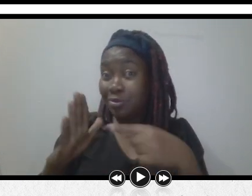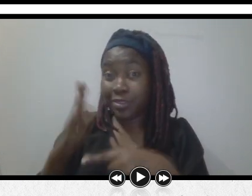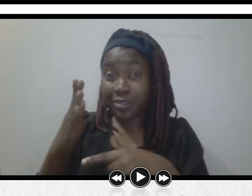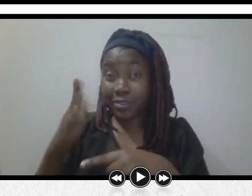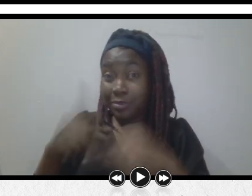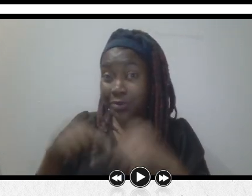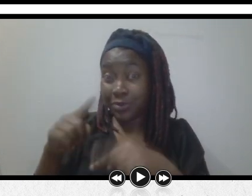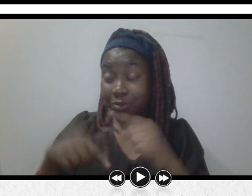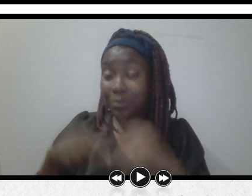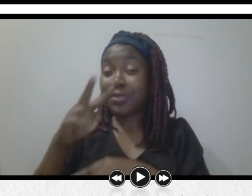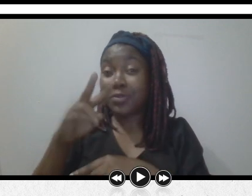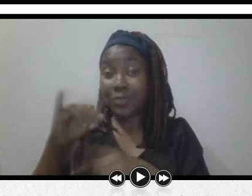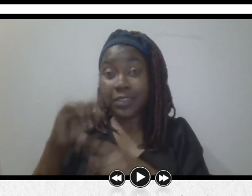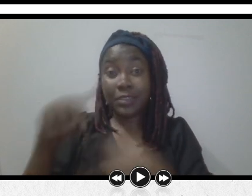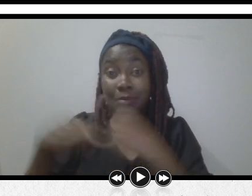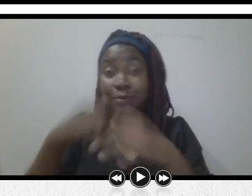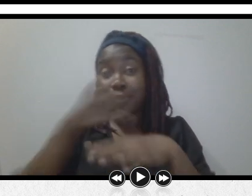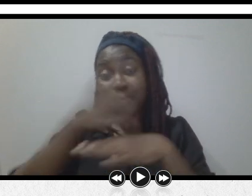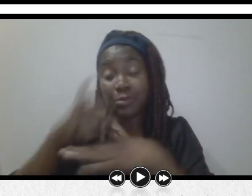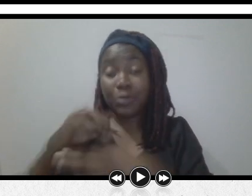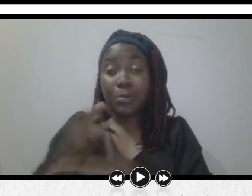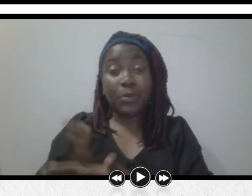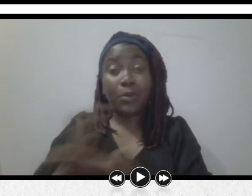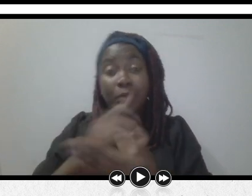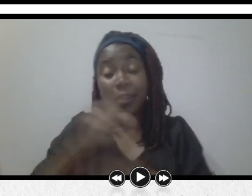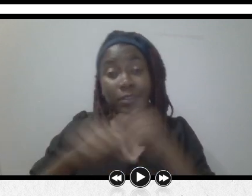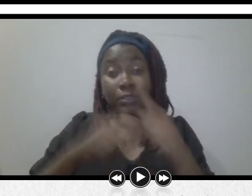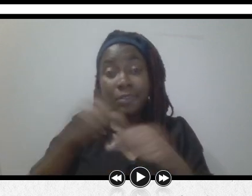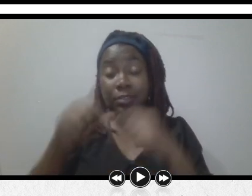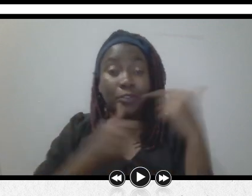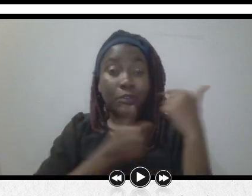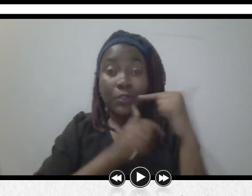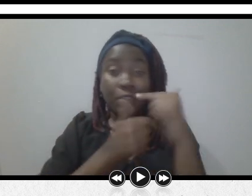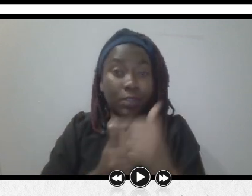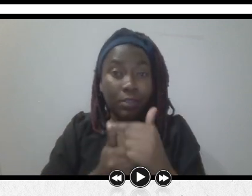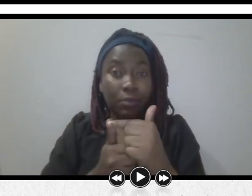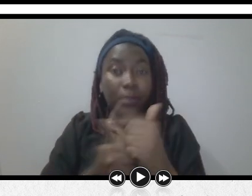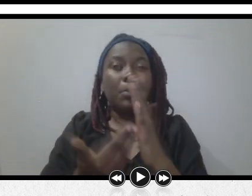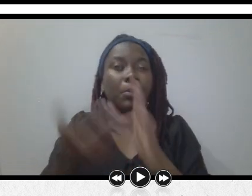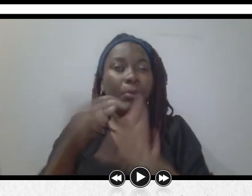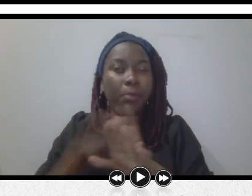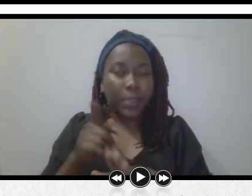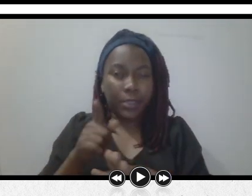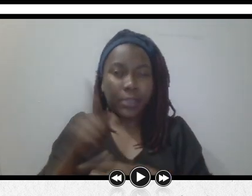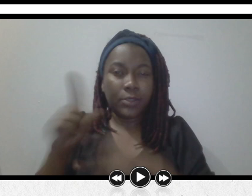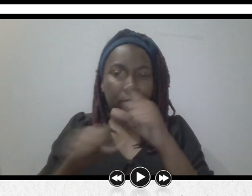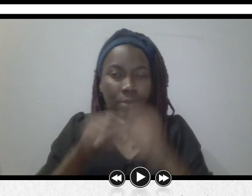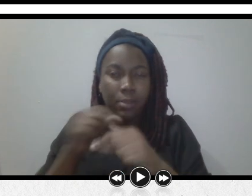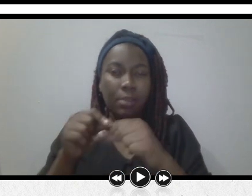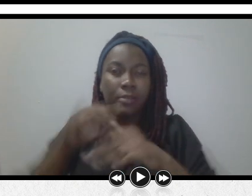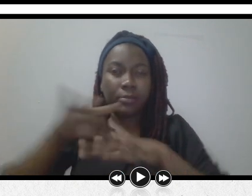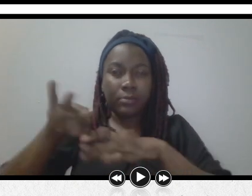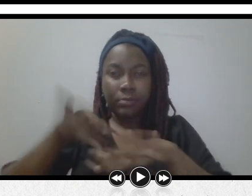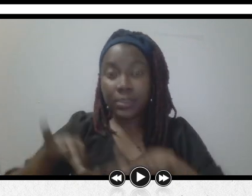produto e os resíduos, né, desses produtos, eles vão ser depois dispostos para uma coleta seletiva convencional. E